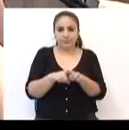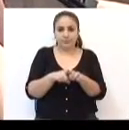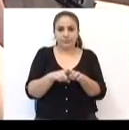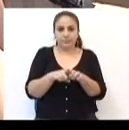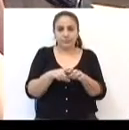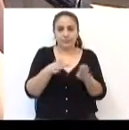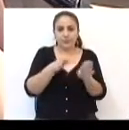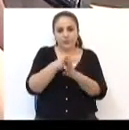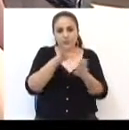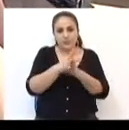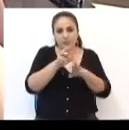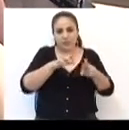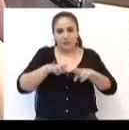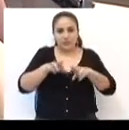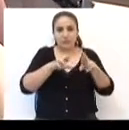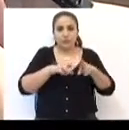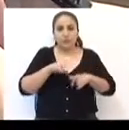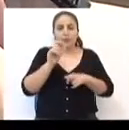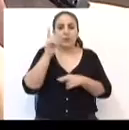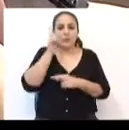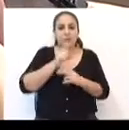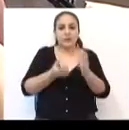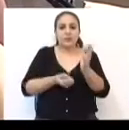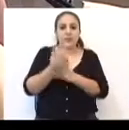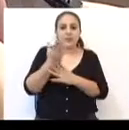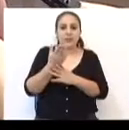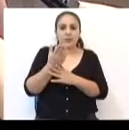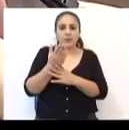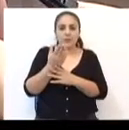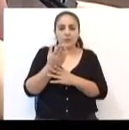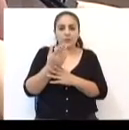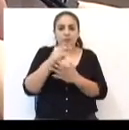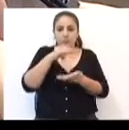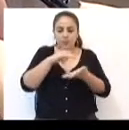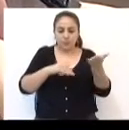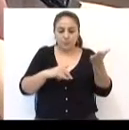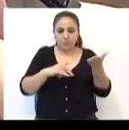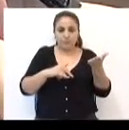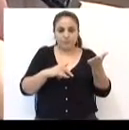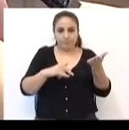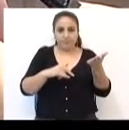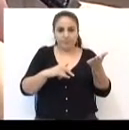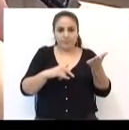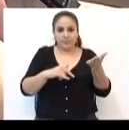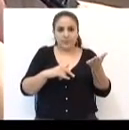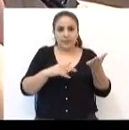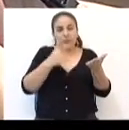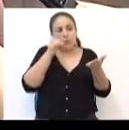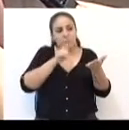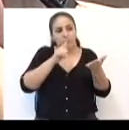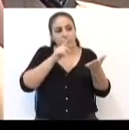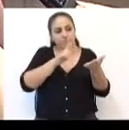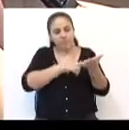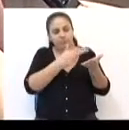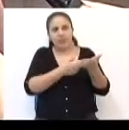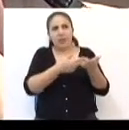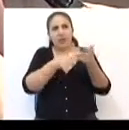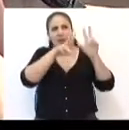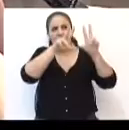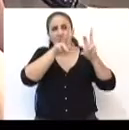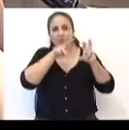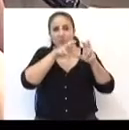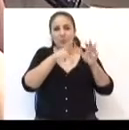dos conselhos da região para construir um documento que traduza, né, toda a